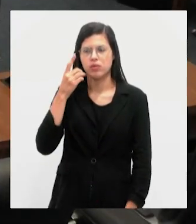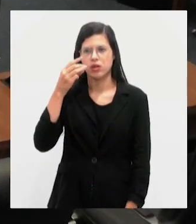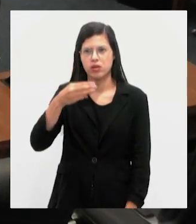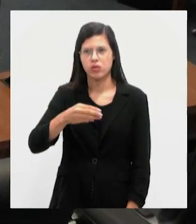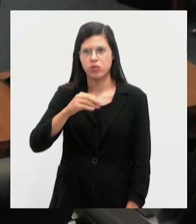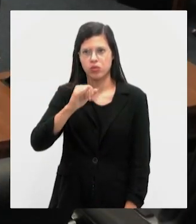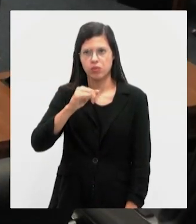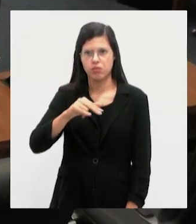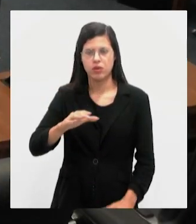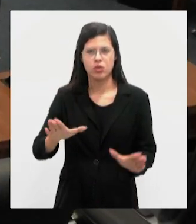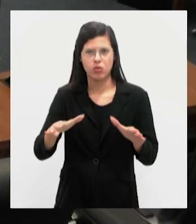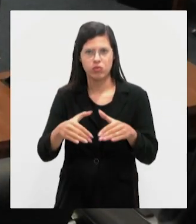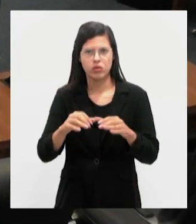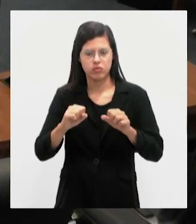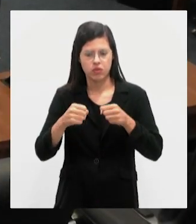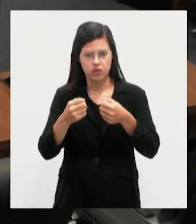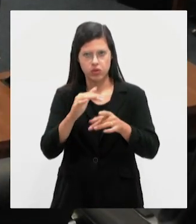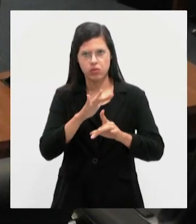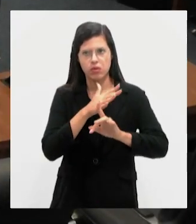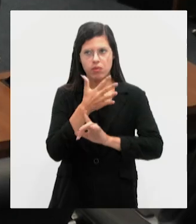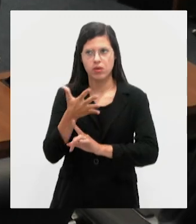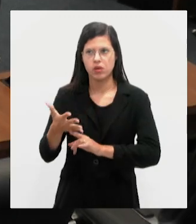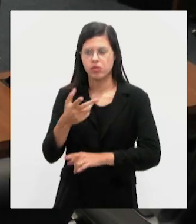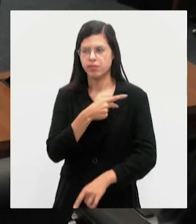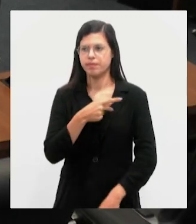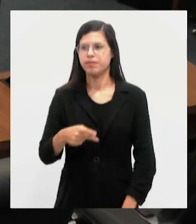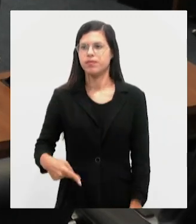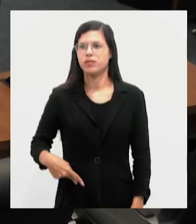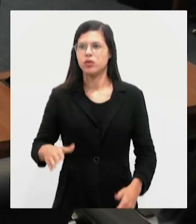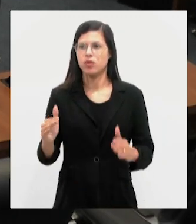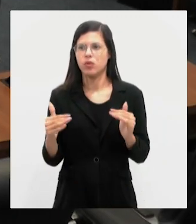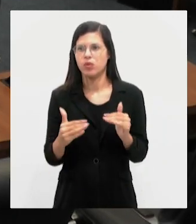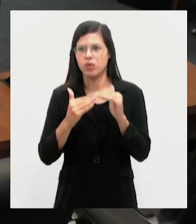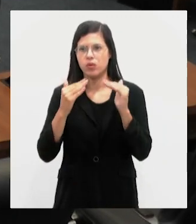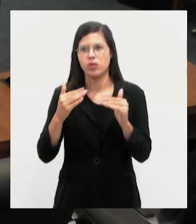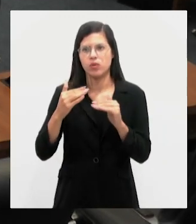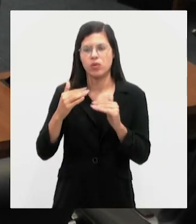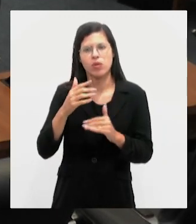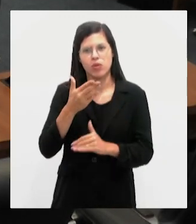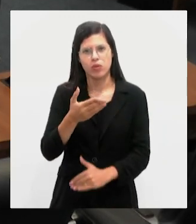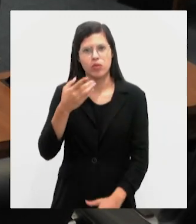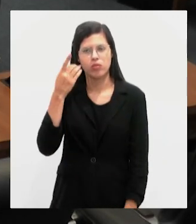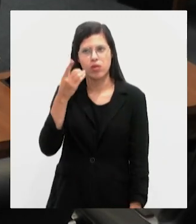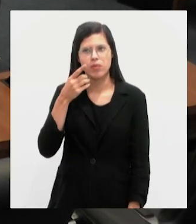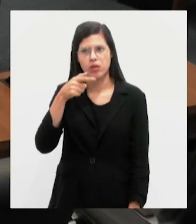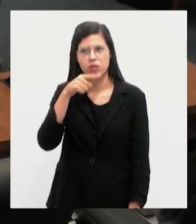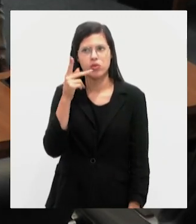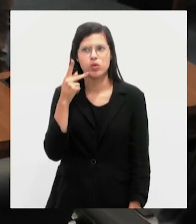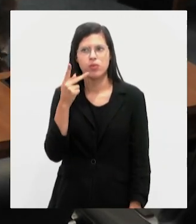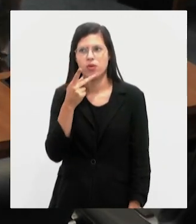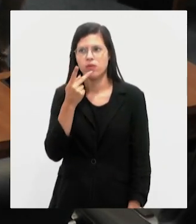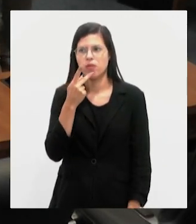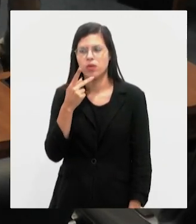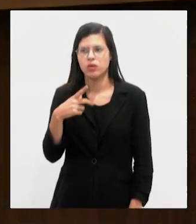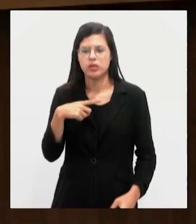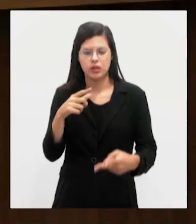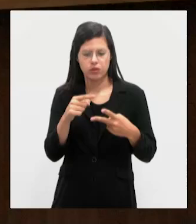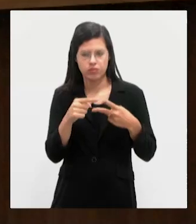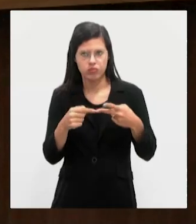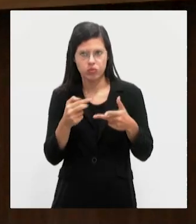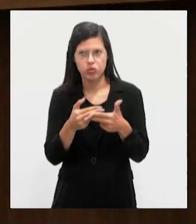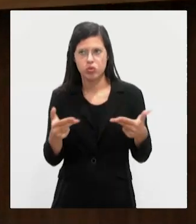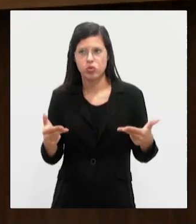Meio Ambiente. Presidente, eu concordo muito com o que disse o deputado Luiz Paulo. É que há duas questões. A